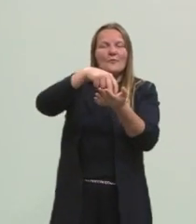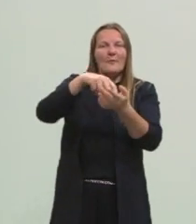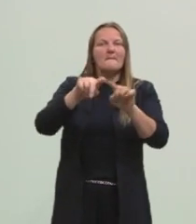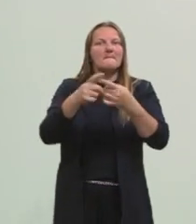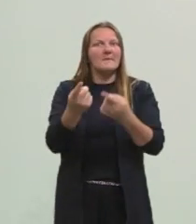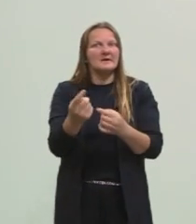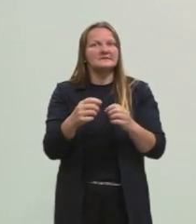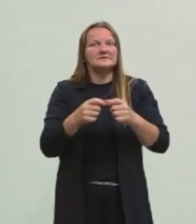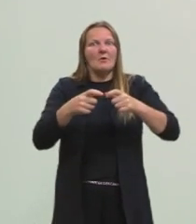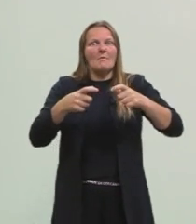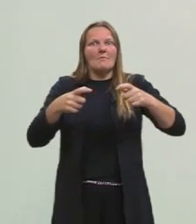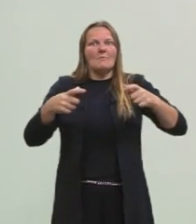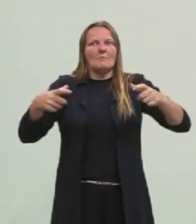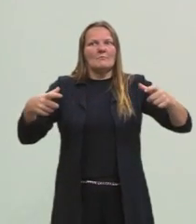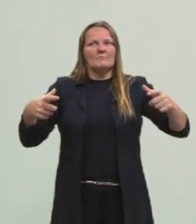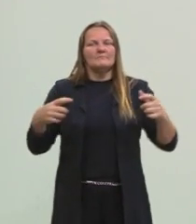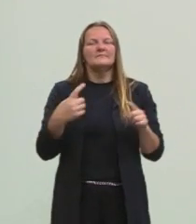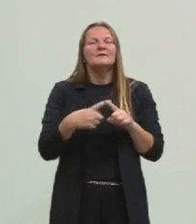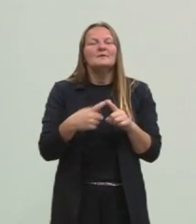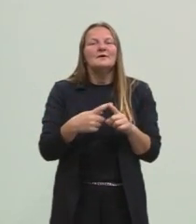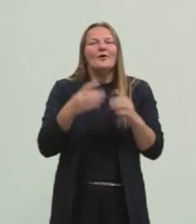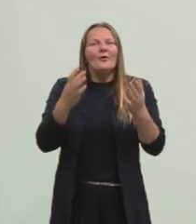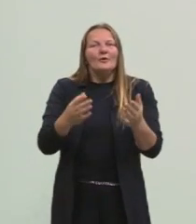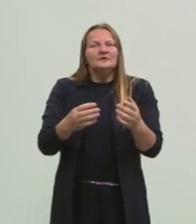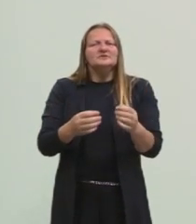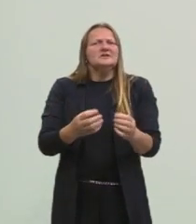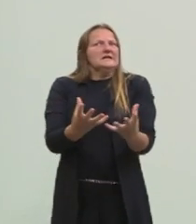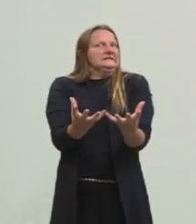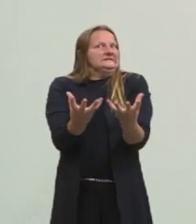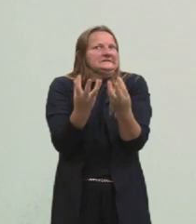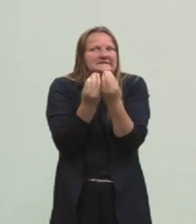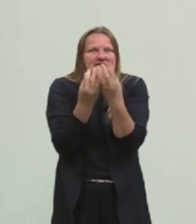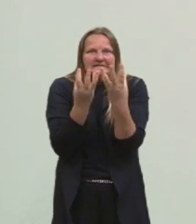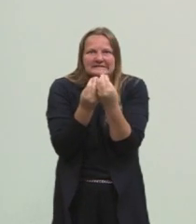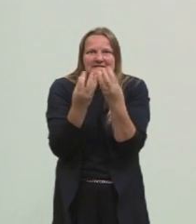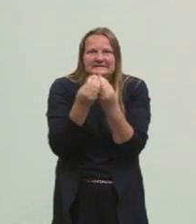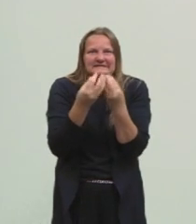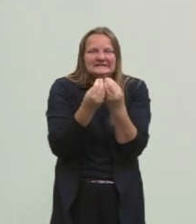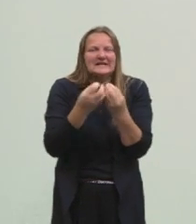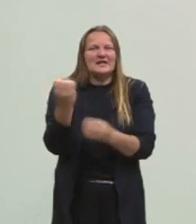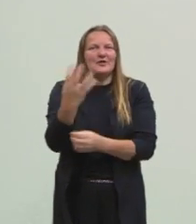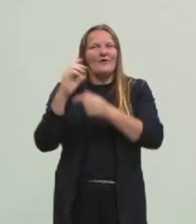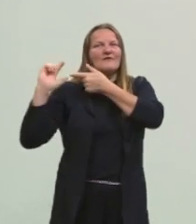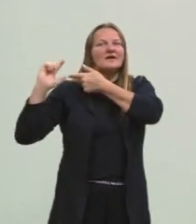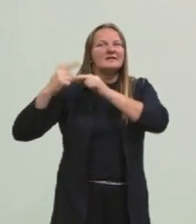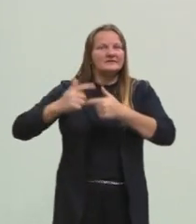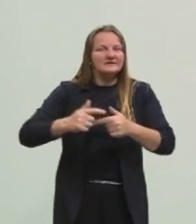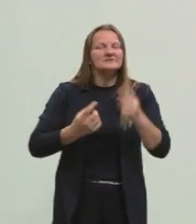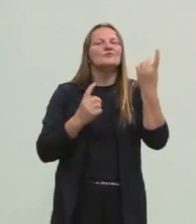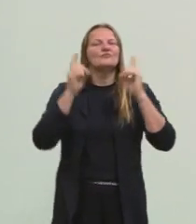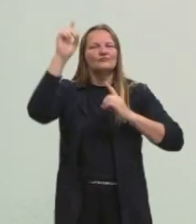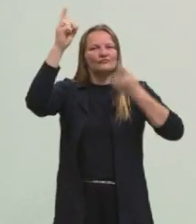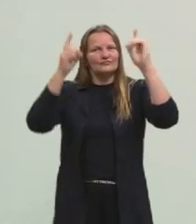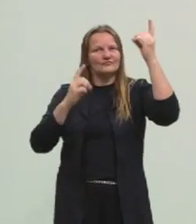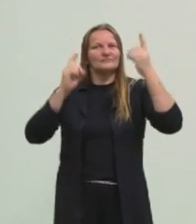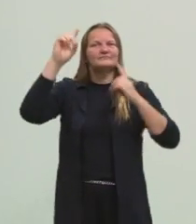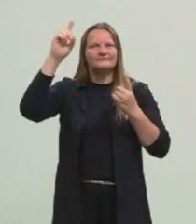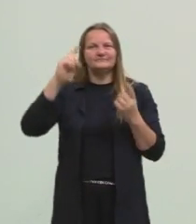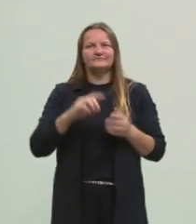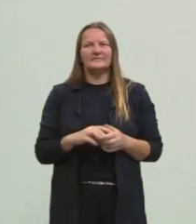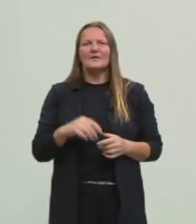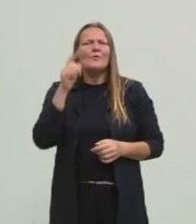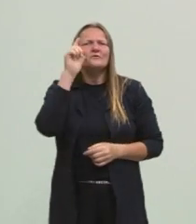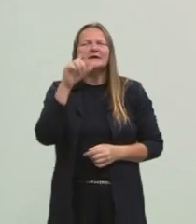na proporções enormes e hoje em dia o trio elétrico também virou uma nova tradição do carnaval né hoje em dia a gente não consegue